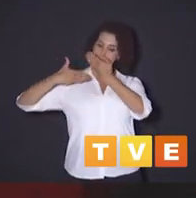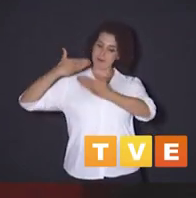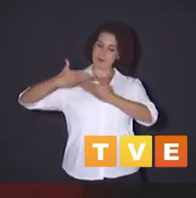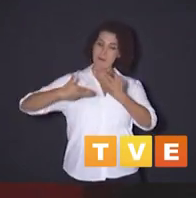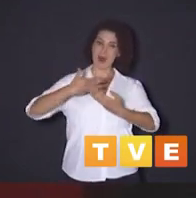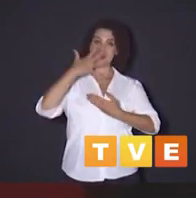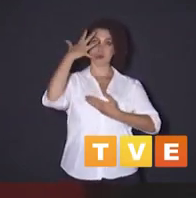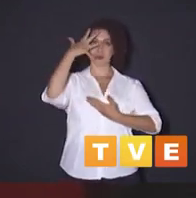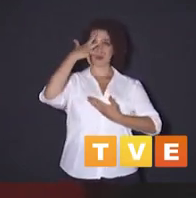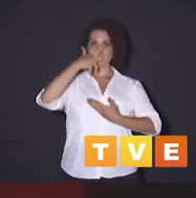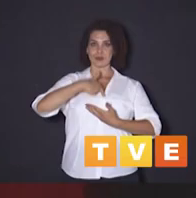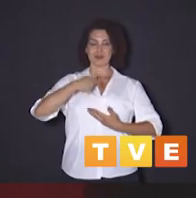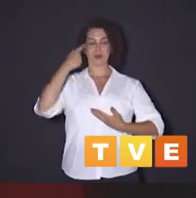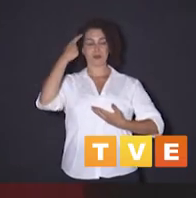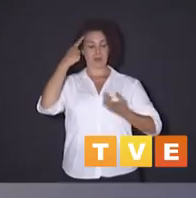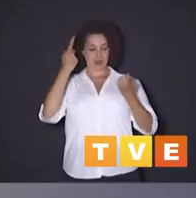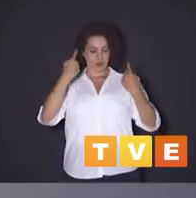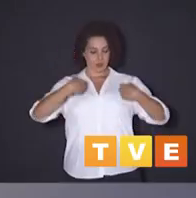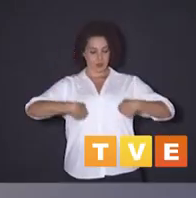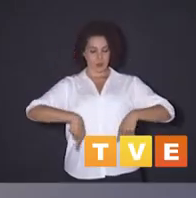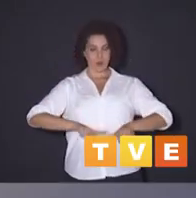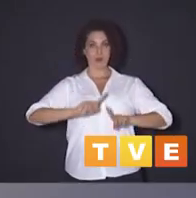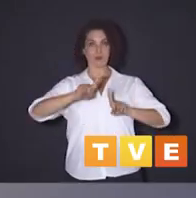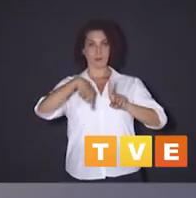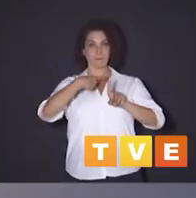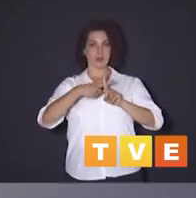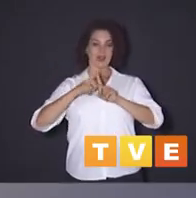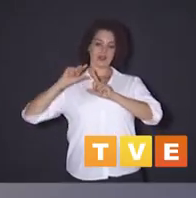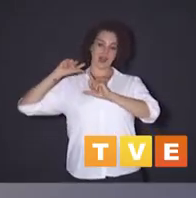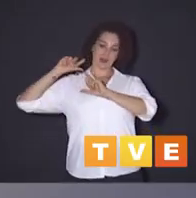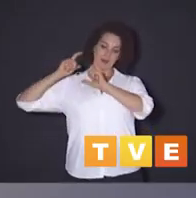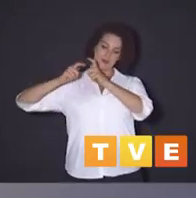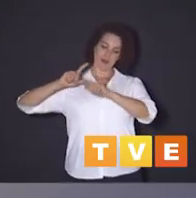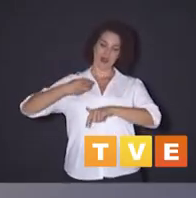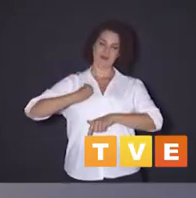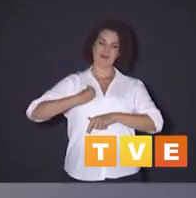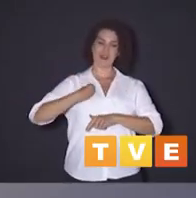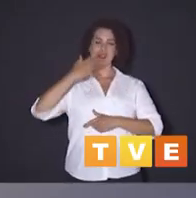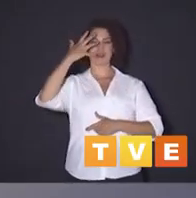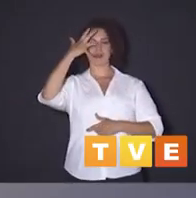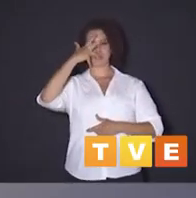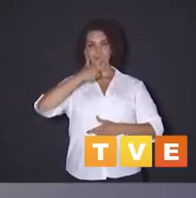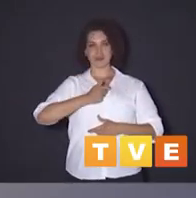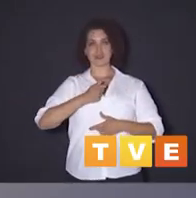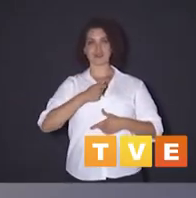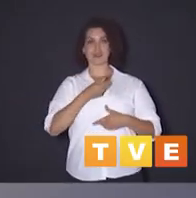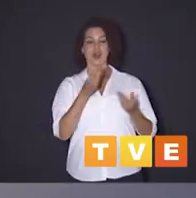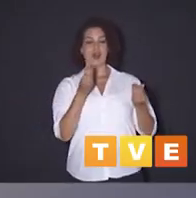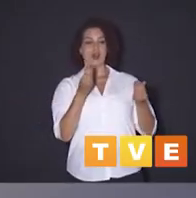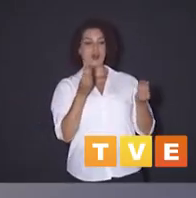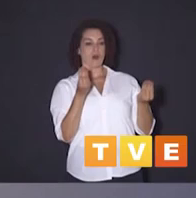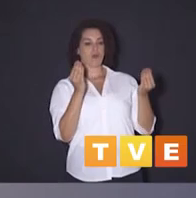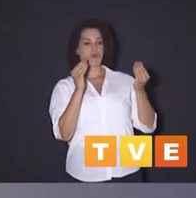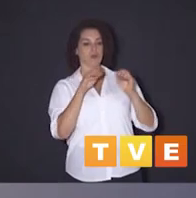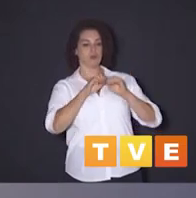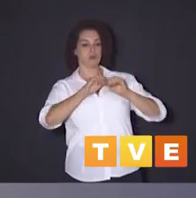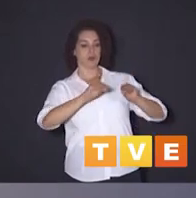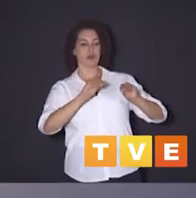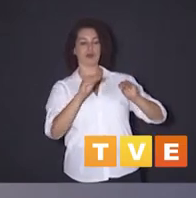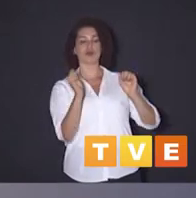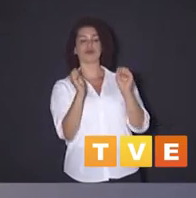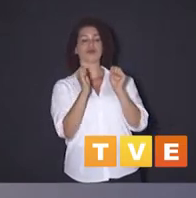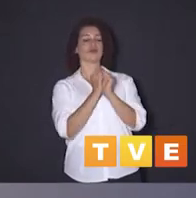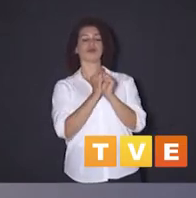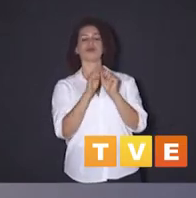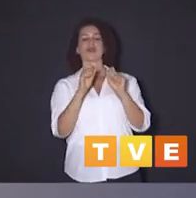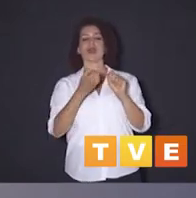de corporalidade parece a partir dessa trajetória é postado junto com o poema dessa